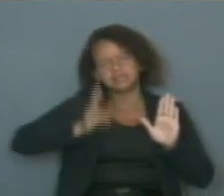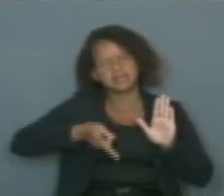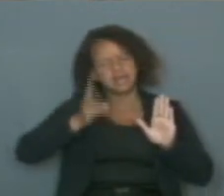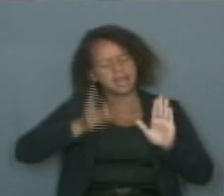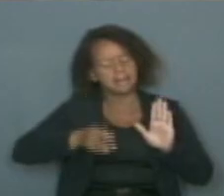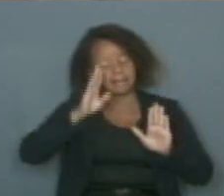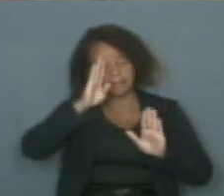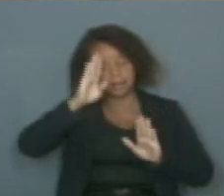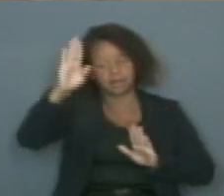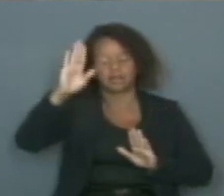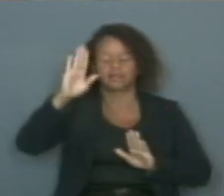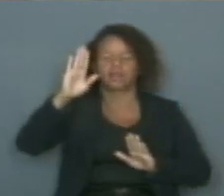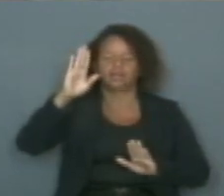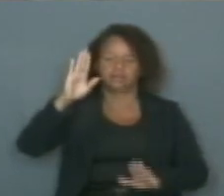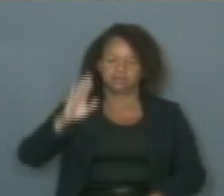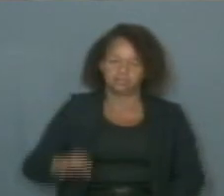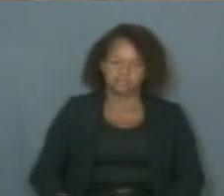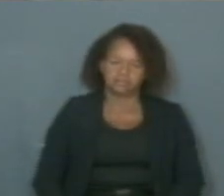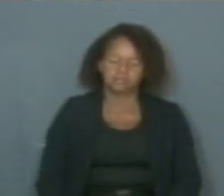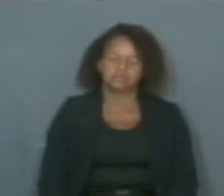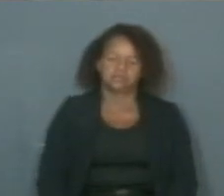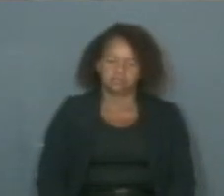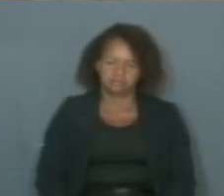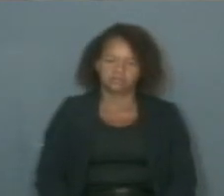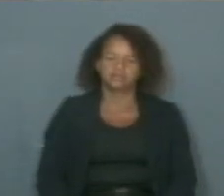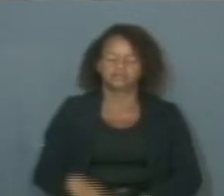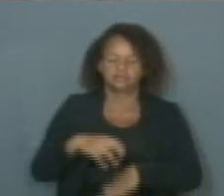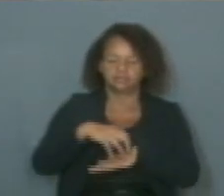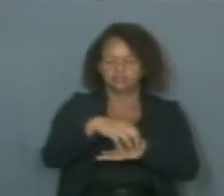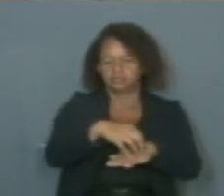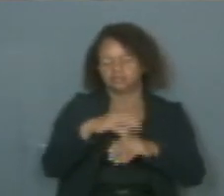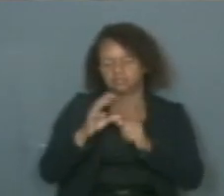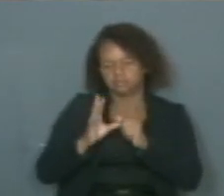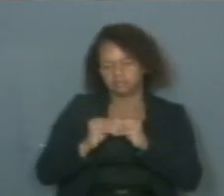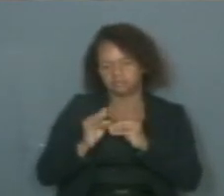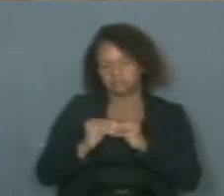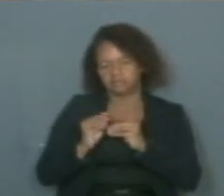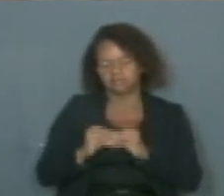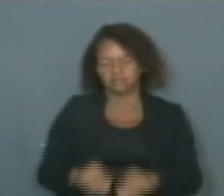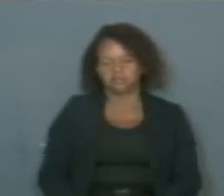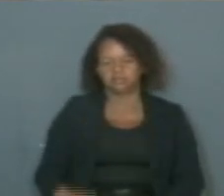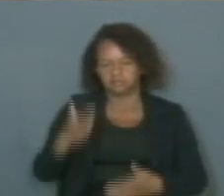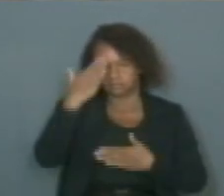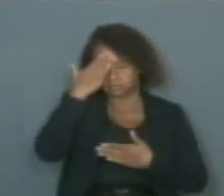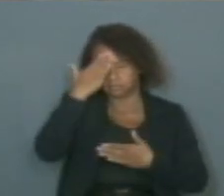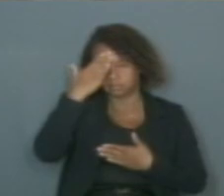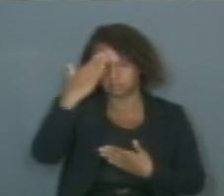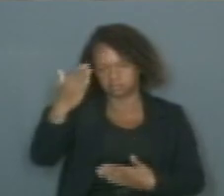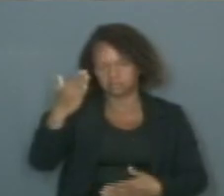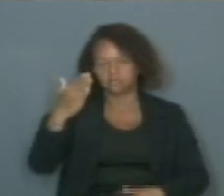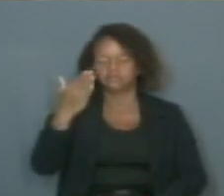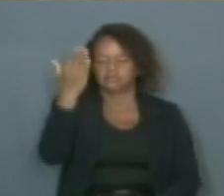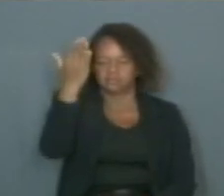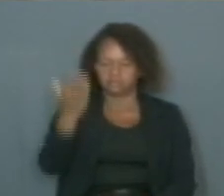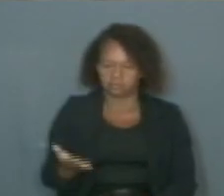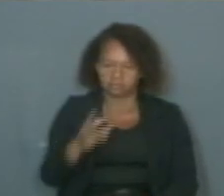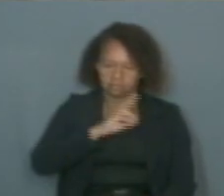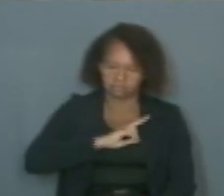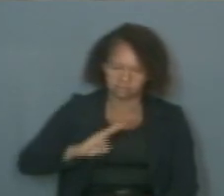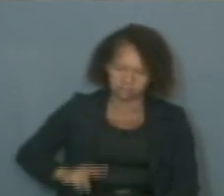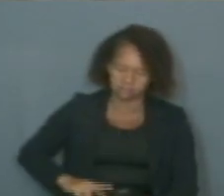colocou em prioridade as causas do transporte complementar. E agradecer Vossa Excelência,